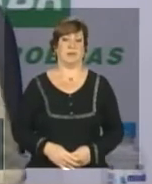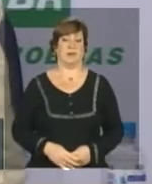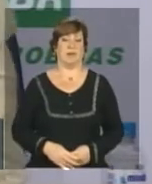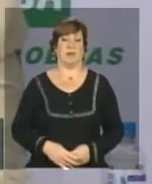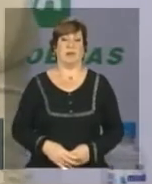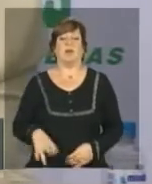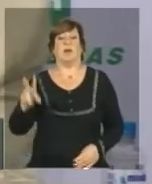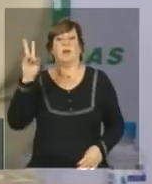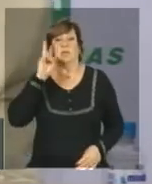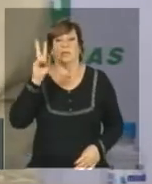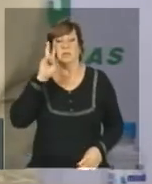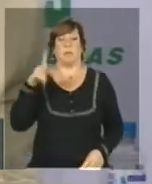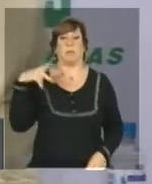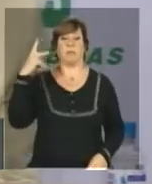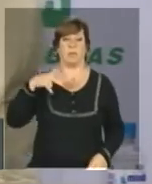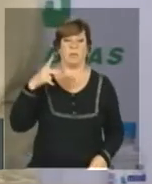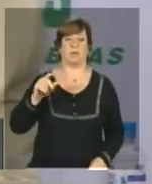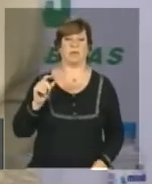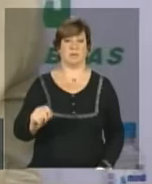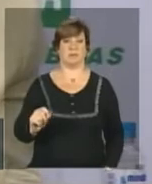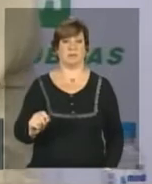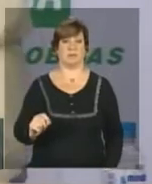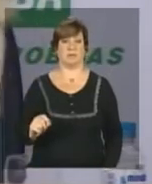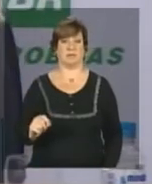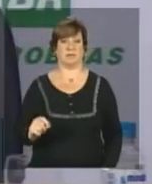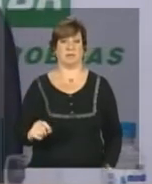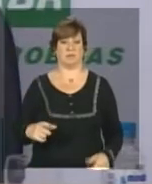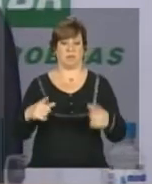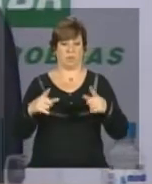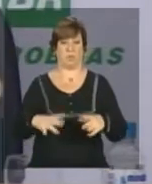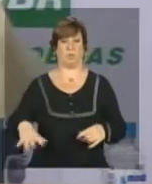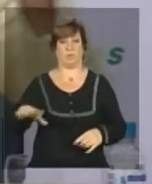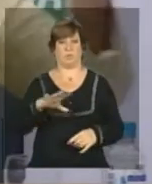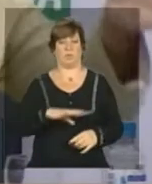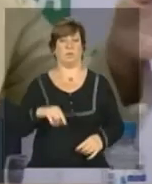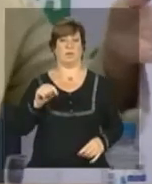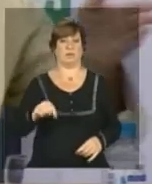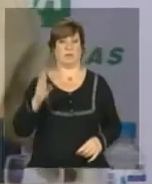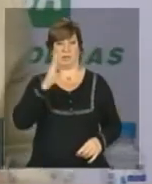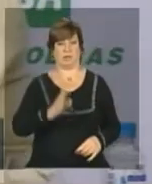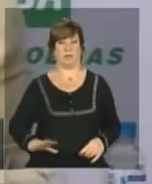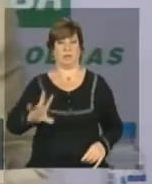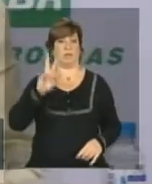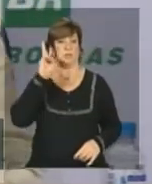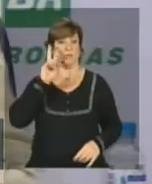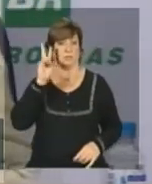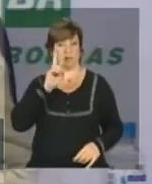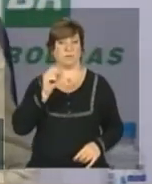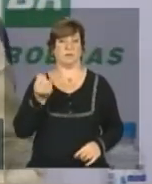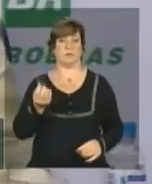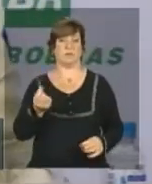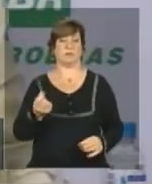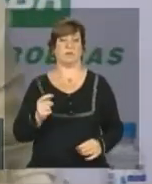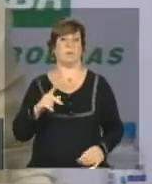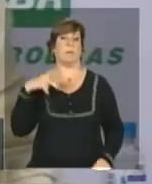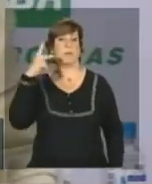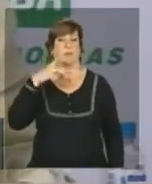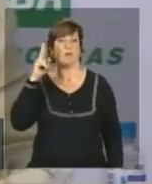Com relação à política de conteúdo nacional, a gente já respondeu, e agora a questão da política